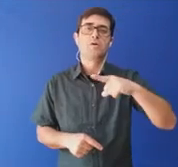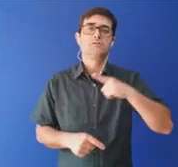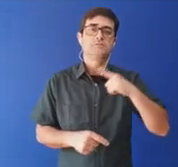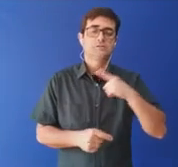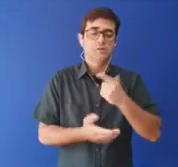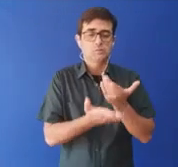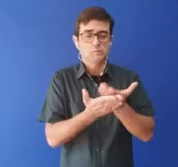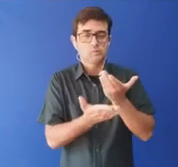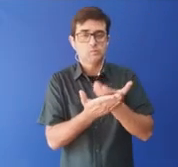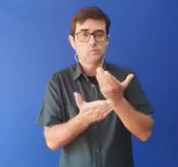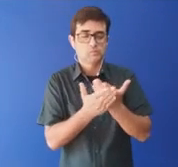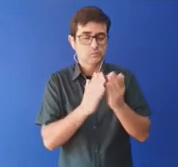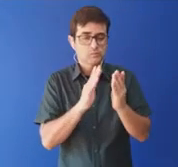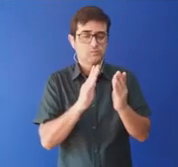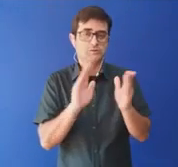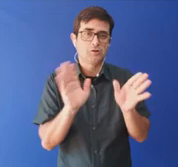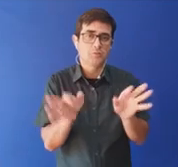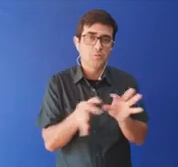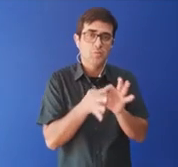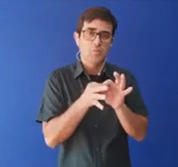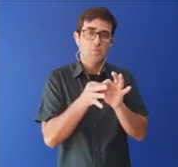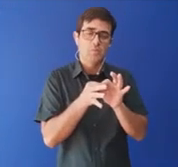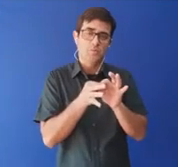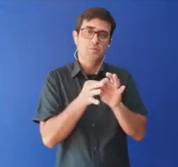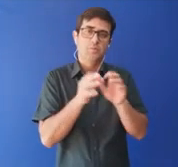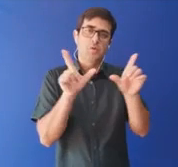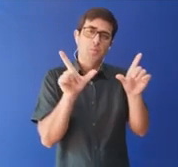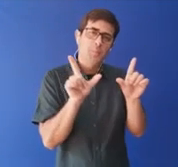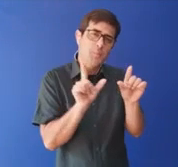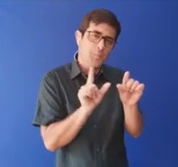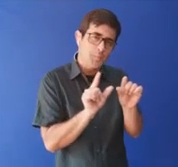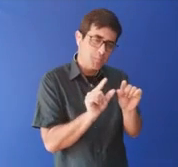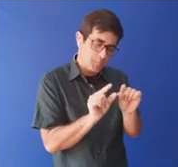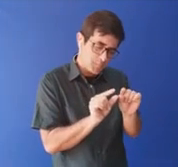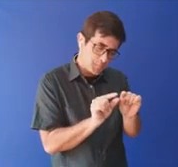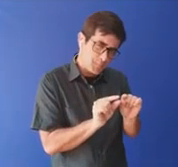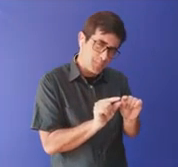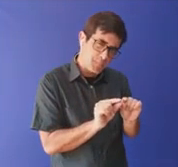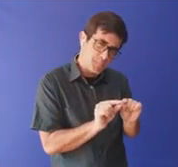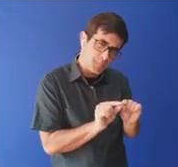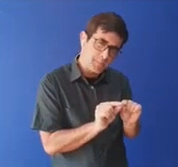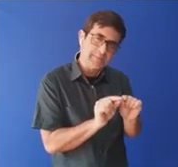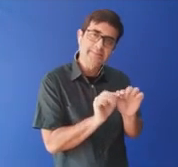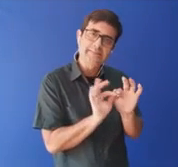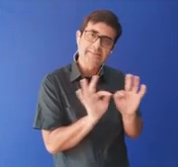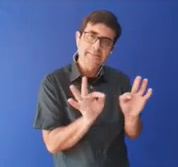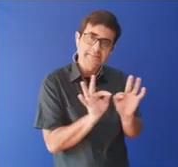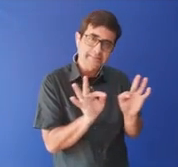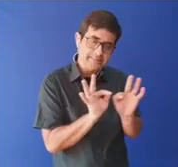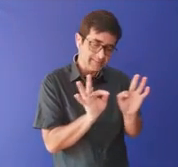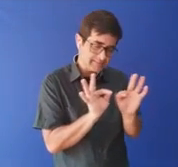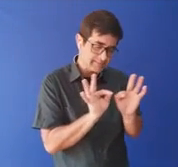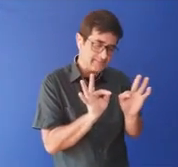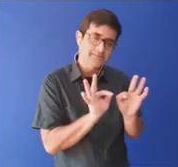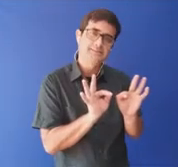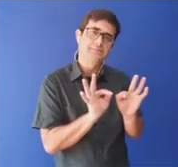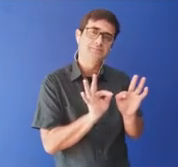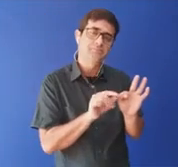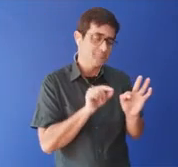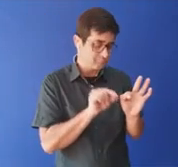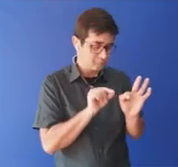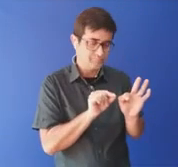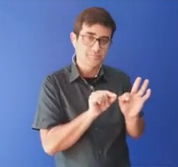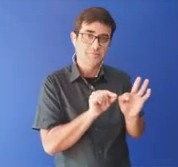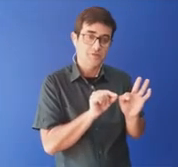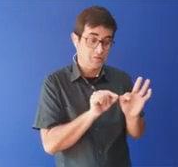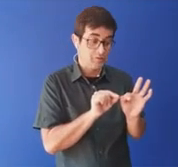gente estuda ligações, menores, em estruturas menores, mais simples, e isso